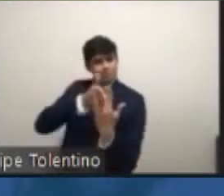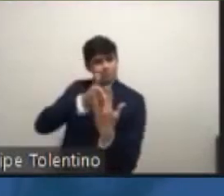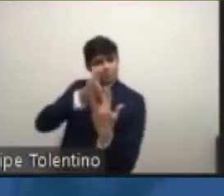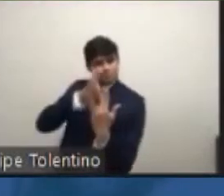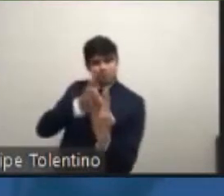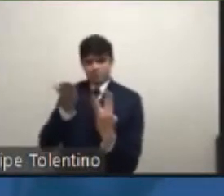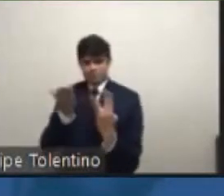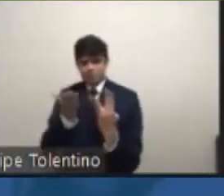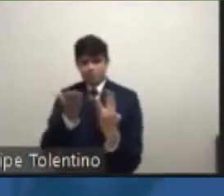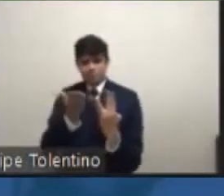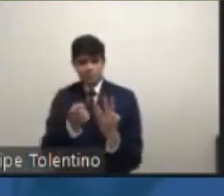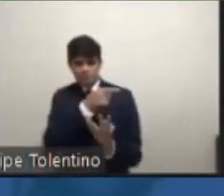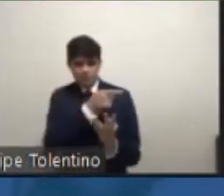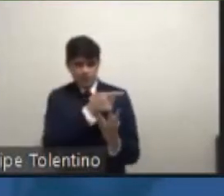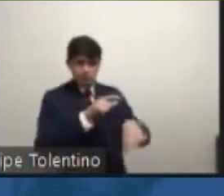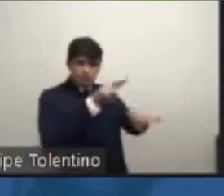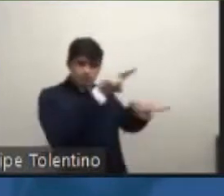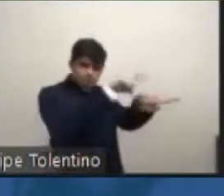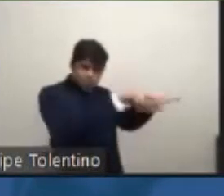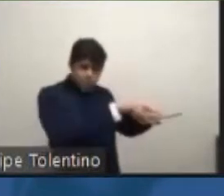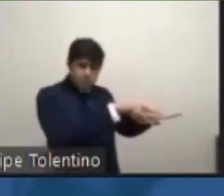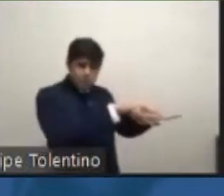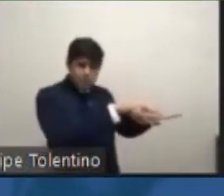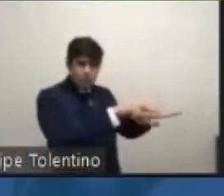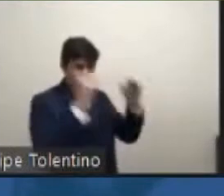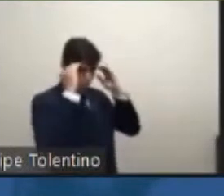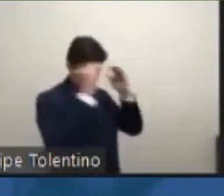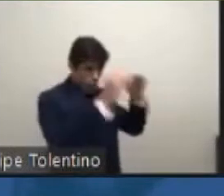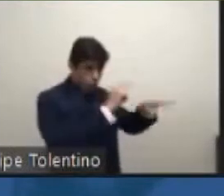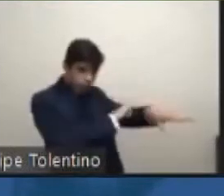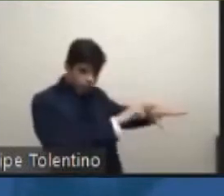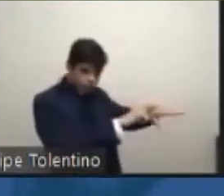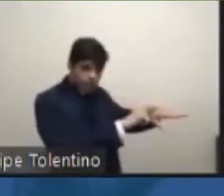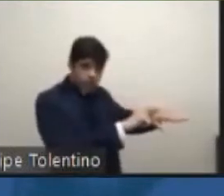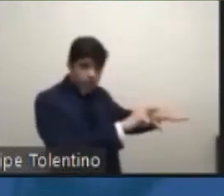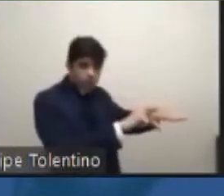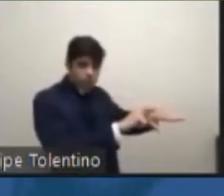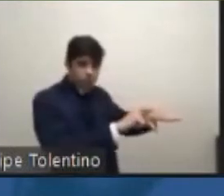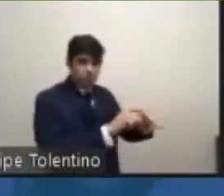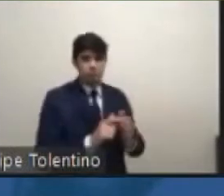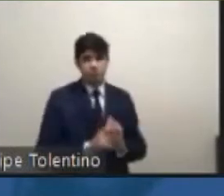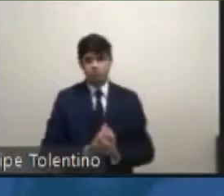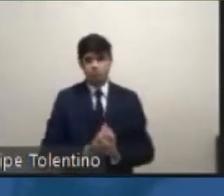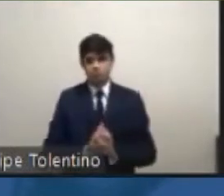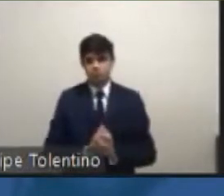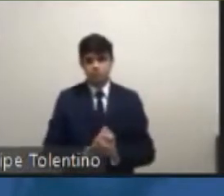do paciente. Havia uma resolução que era anterior à Constituição atual, uma resolução de 1980,